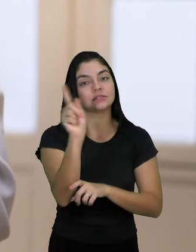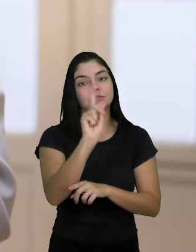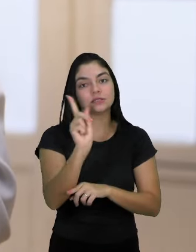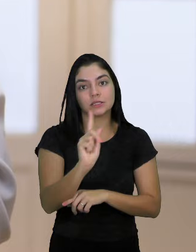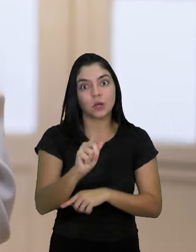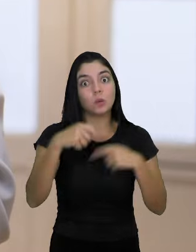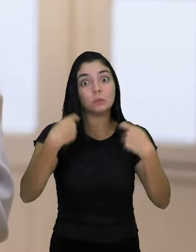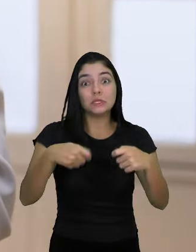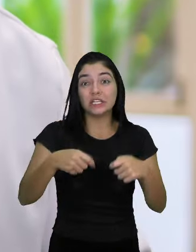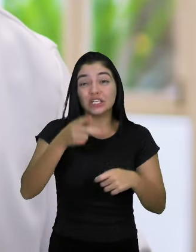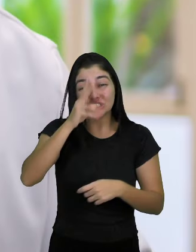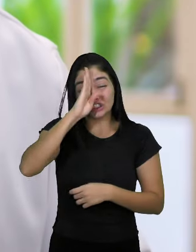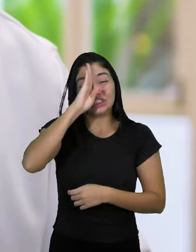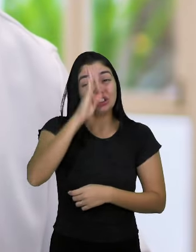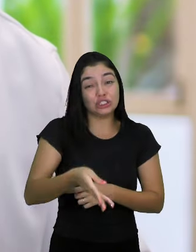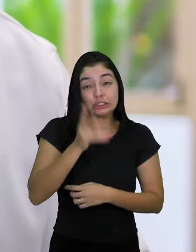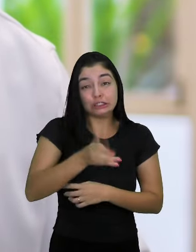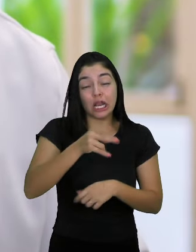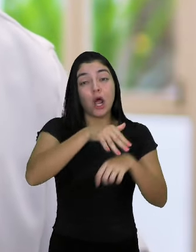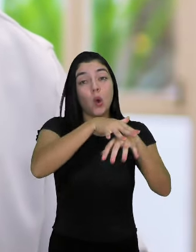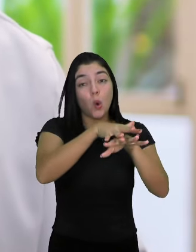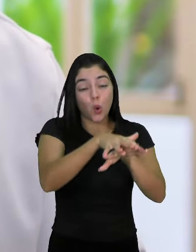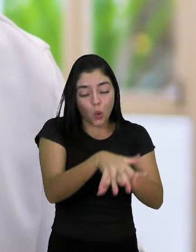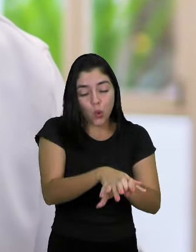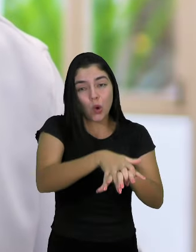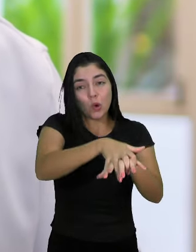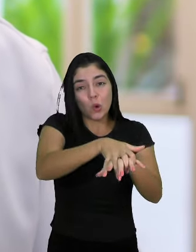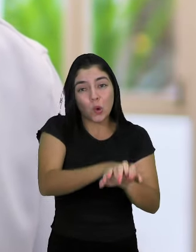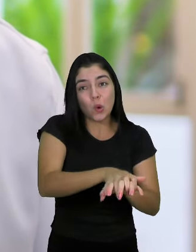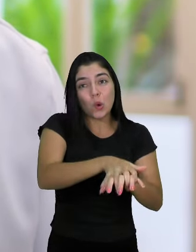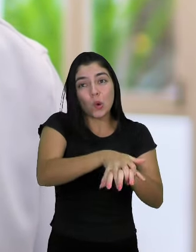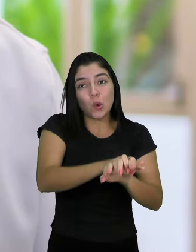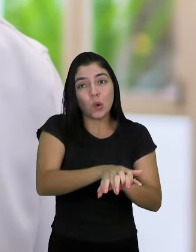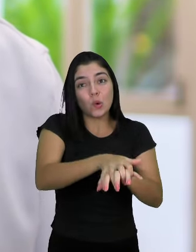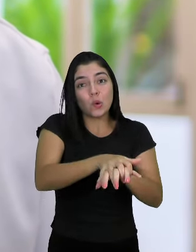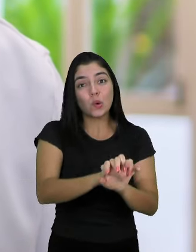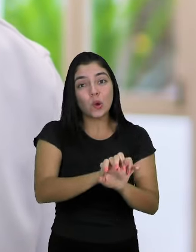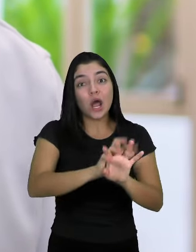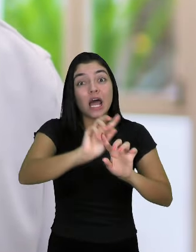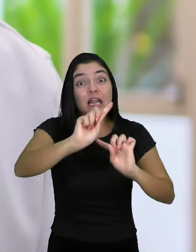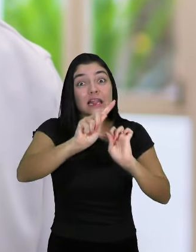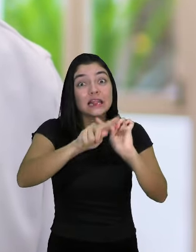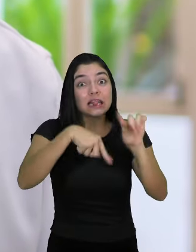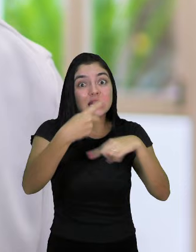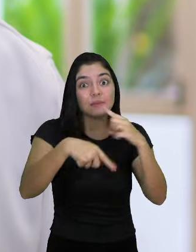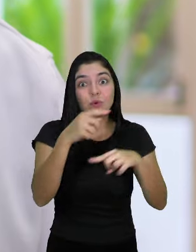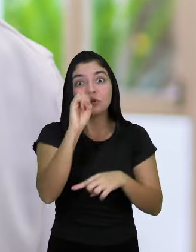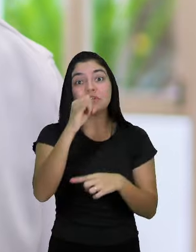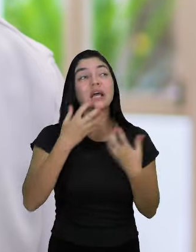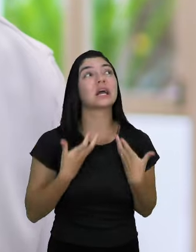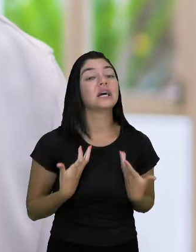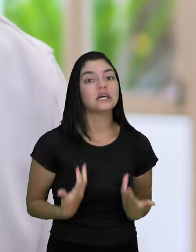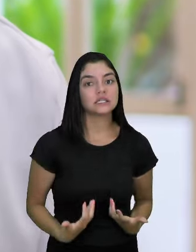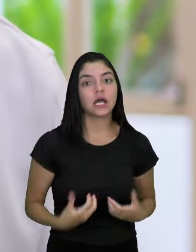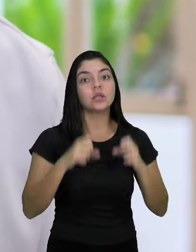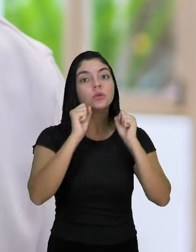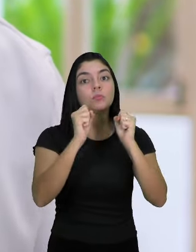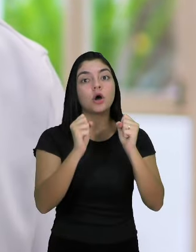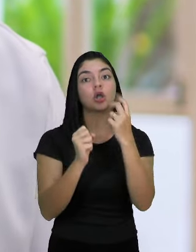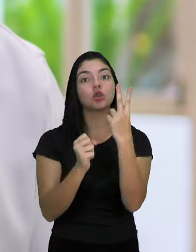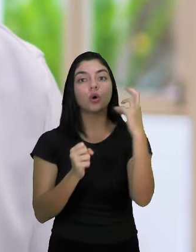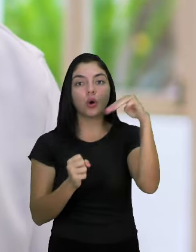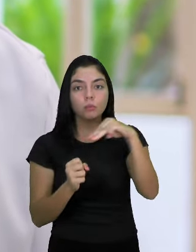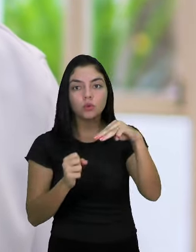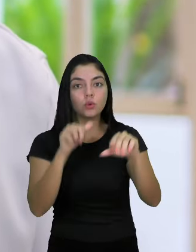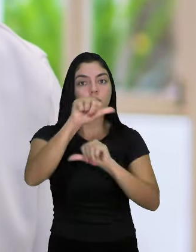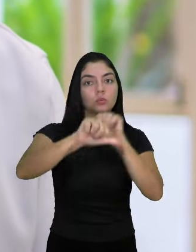sem interrupções. Se existir a possibilidade de uma segunda pessoa para ajudar nas massagens, a troca pode